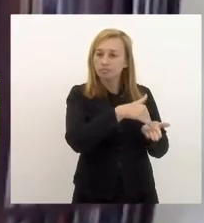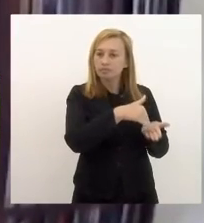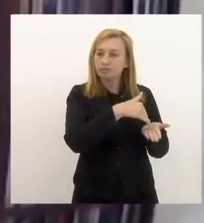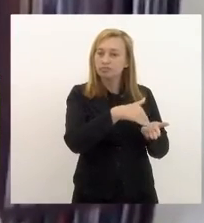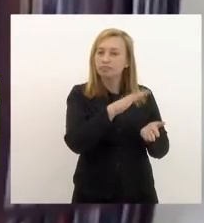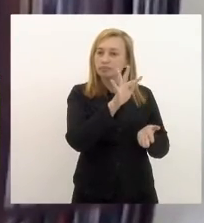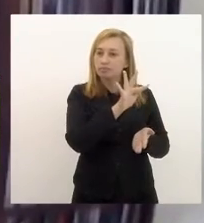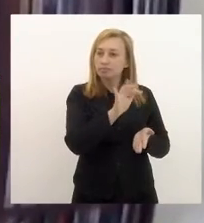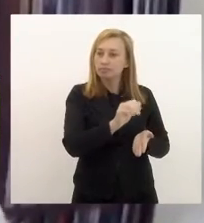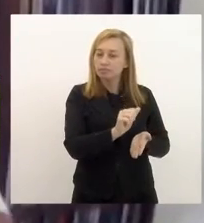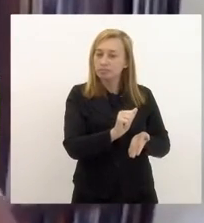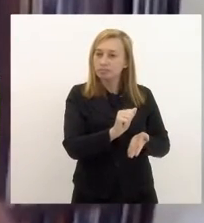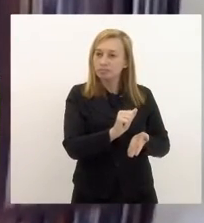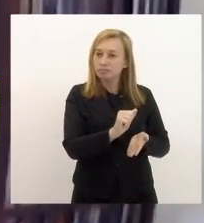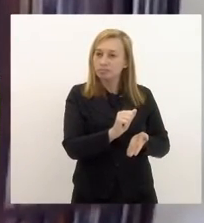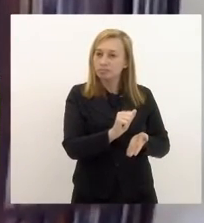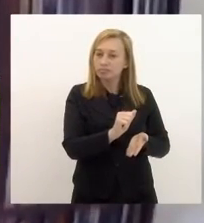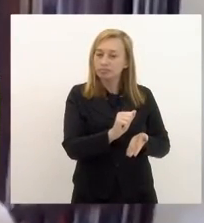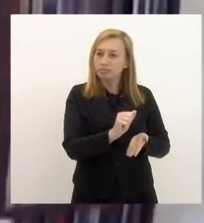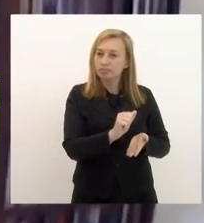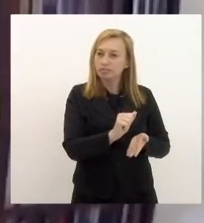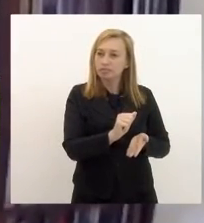venda a